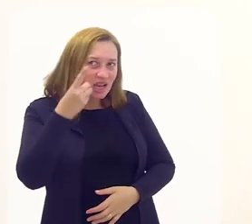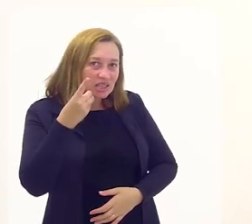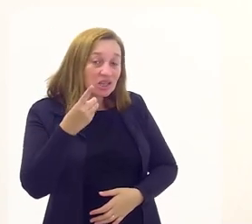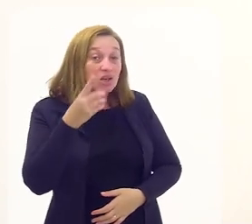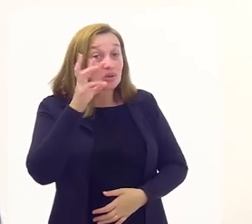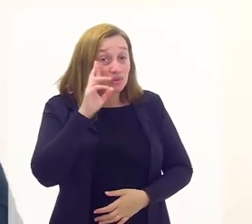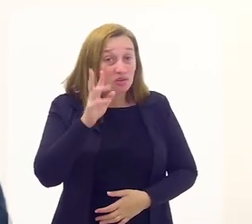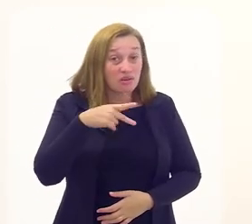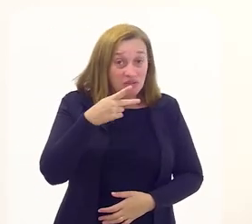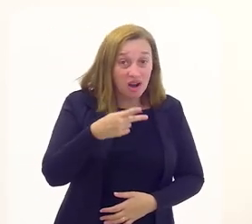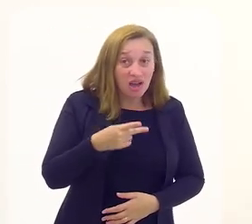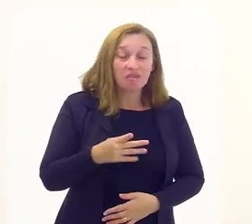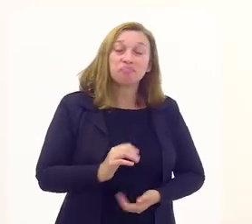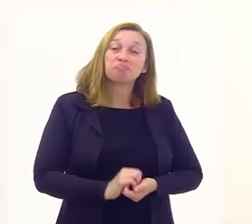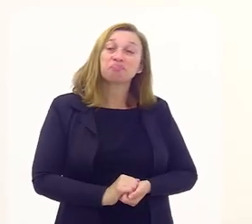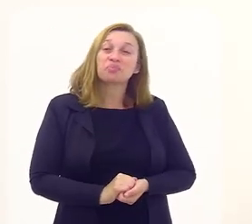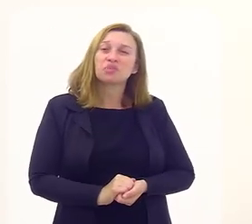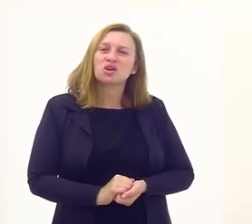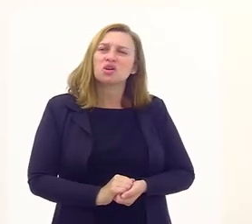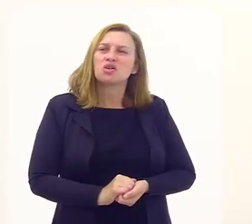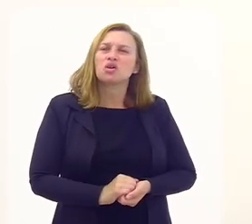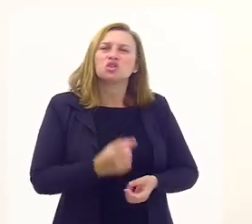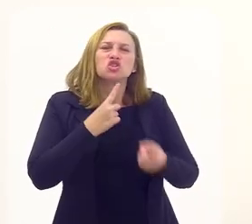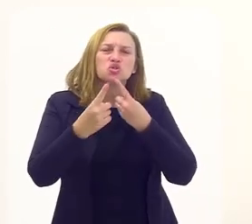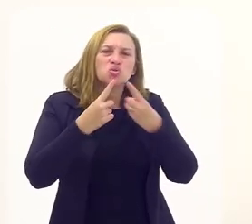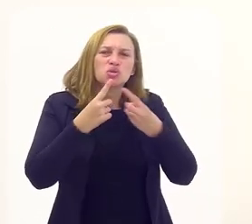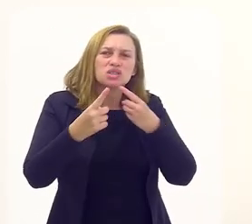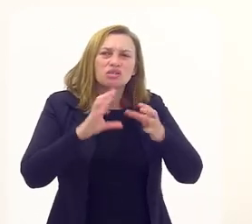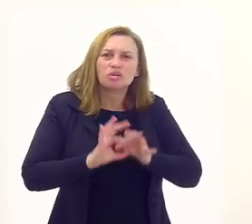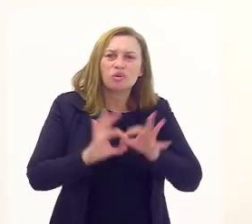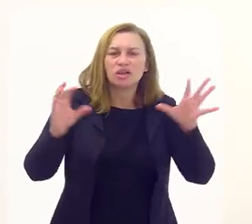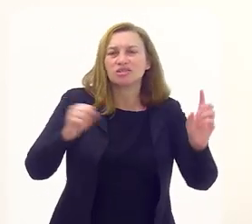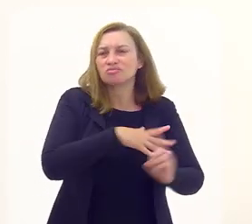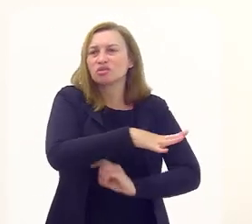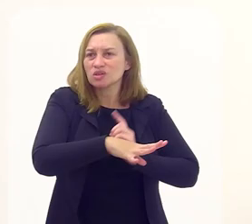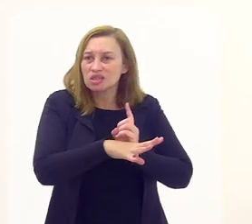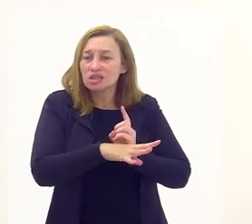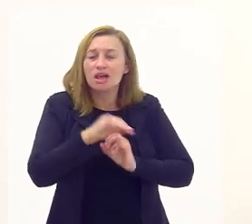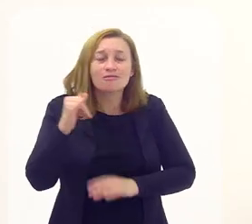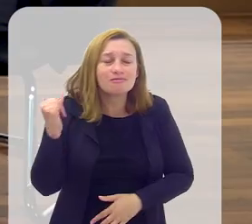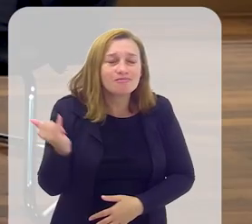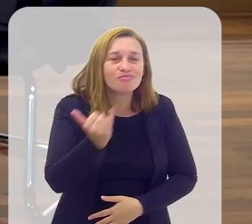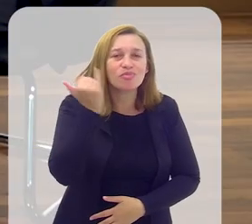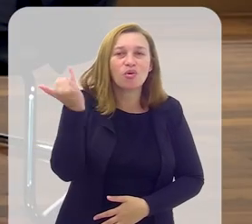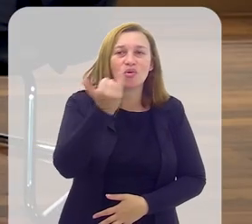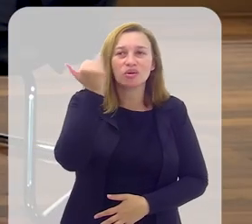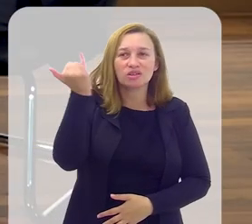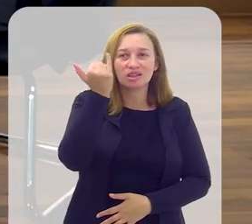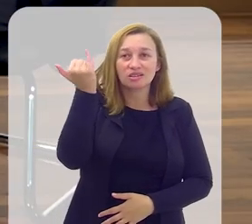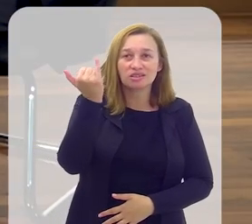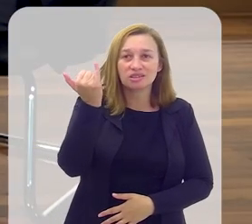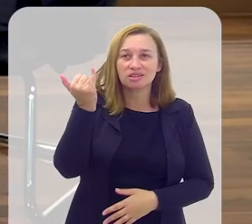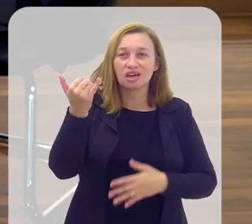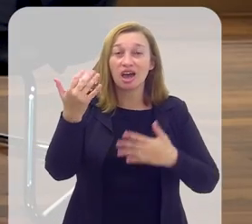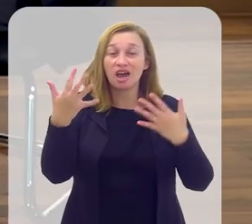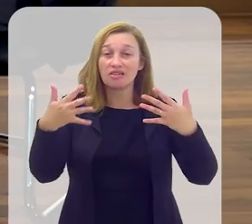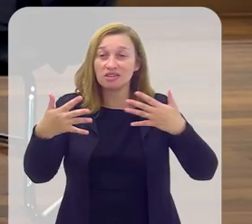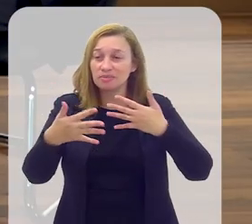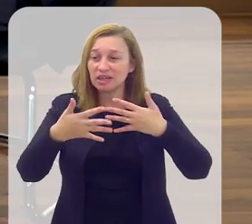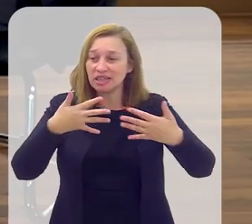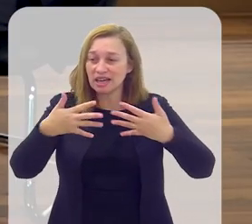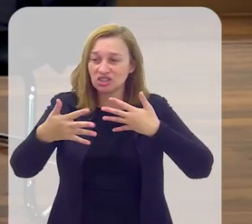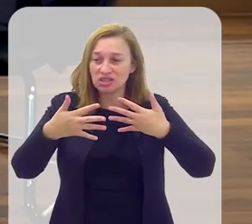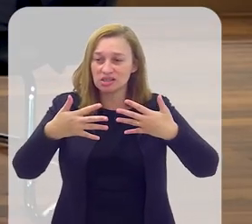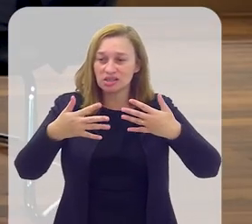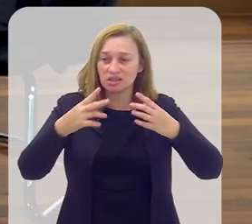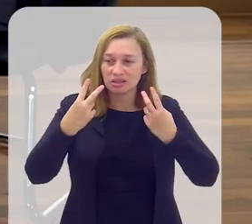Mick, e aí você vai para as suas considerações finais, que você trouxesse a discussão da democracia social, a importância da